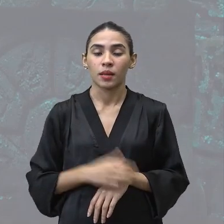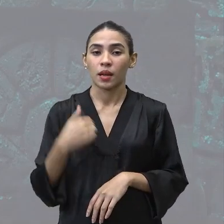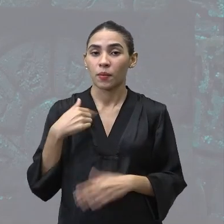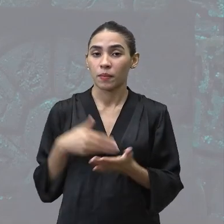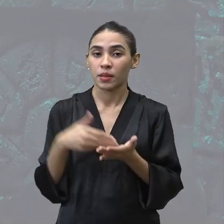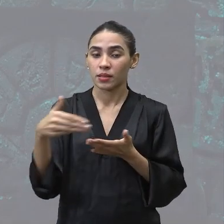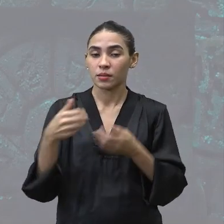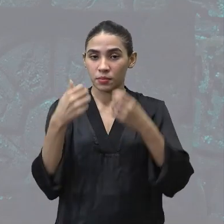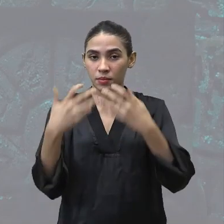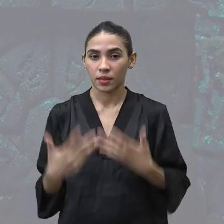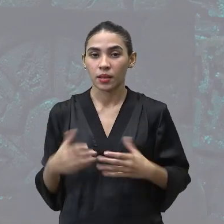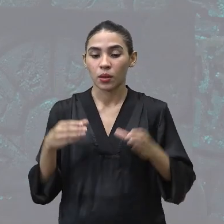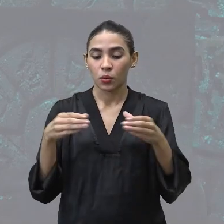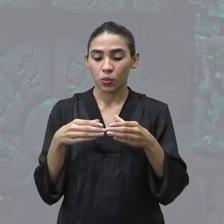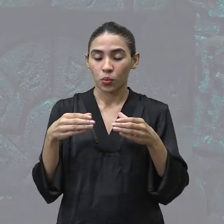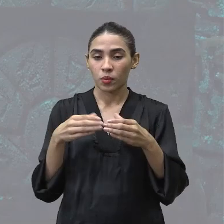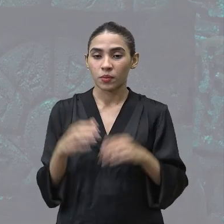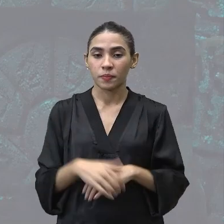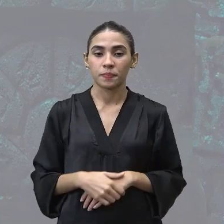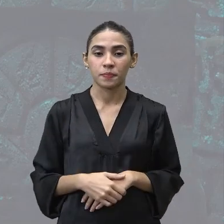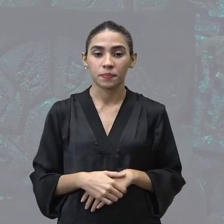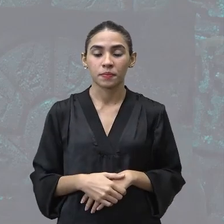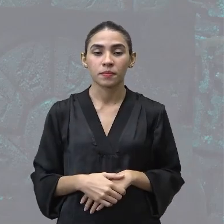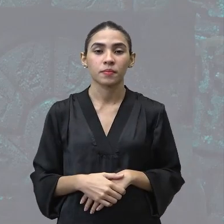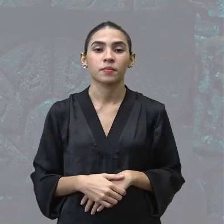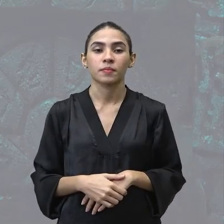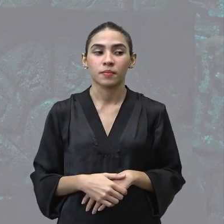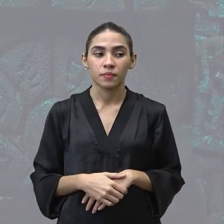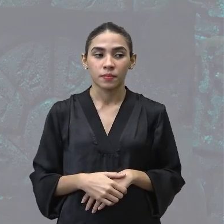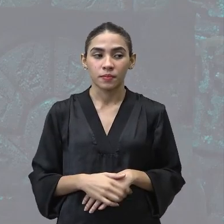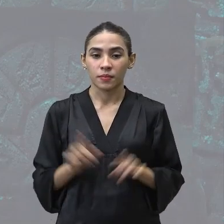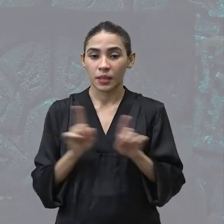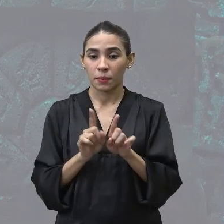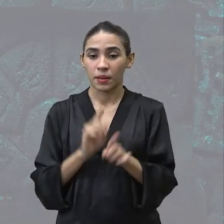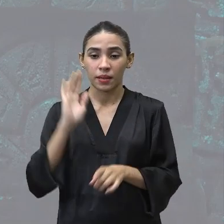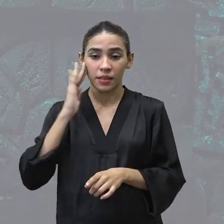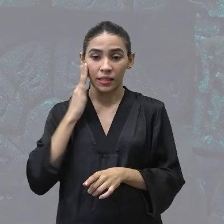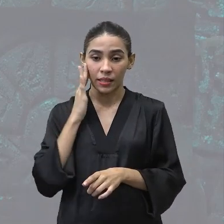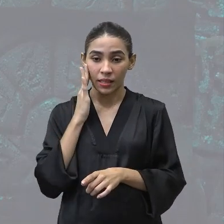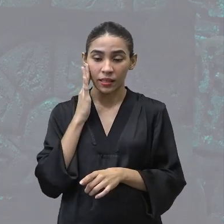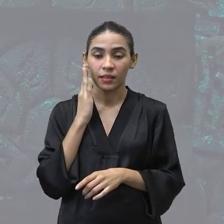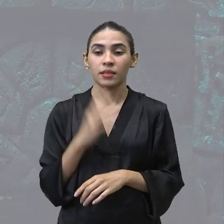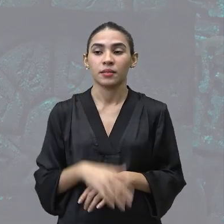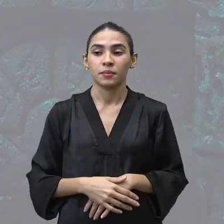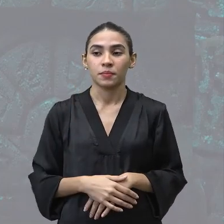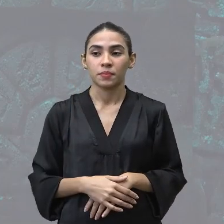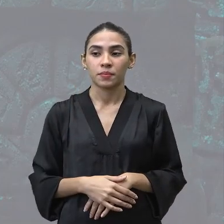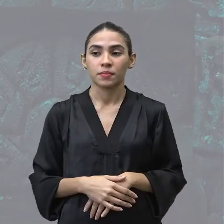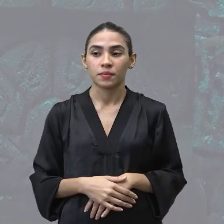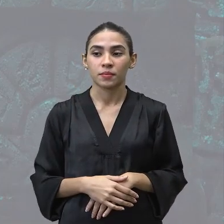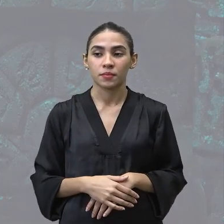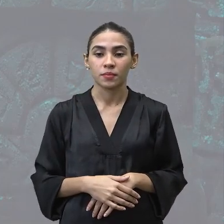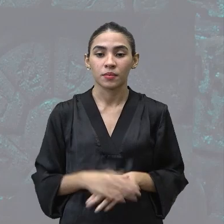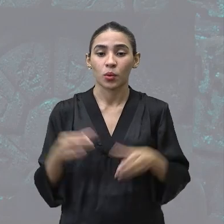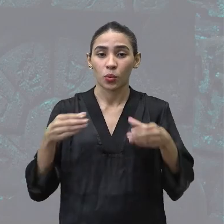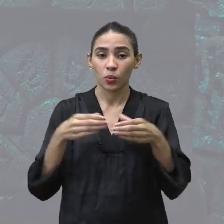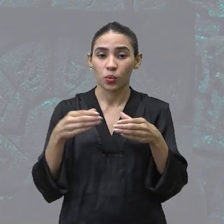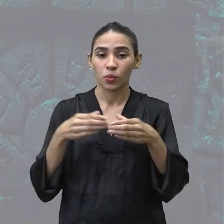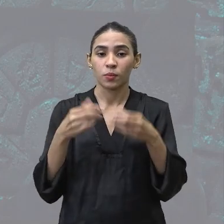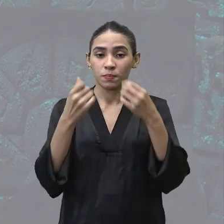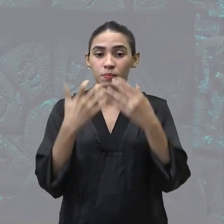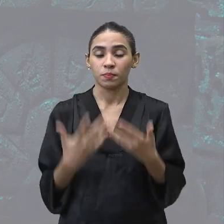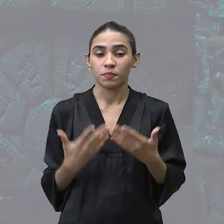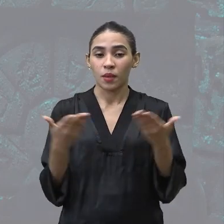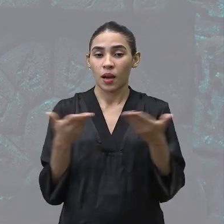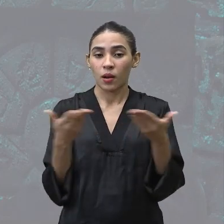a falar a importância desses anfíbios. Vamos entender um pouquinho mais sobre esse grupo, falando sobre